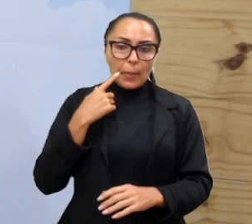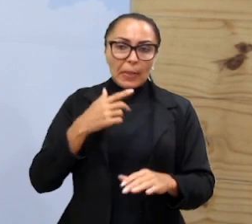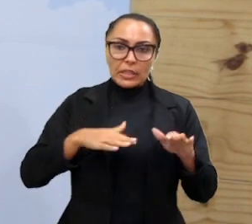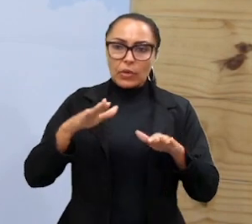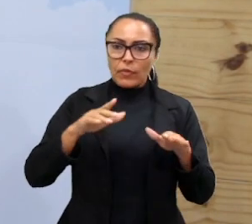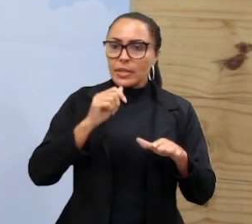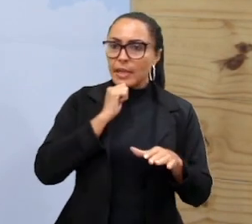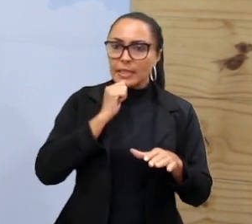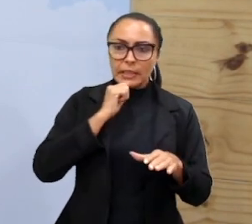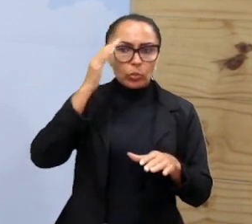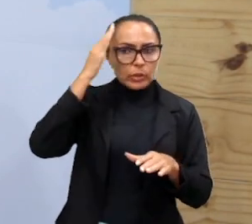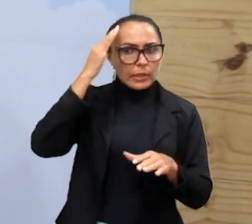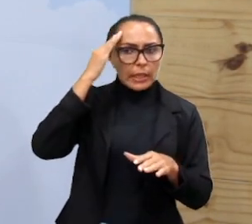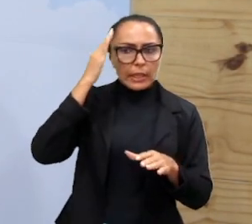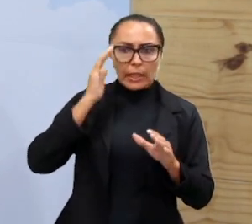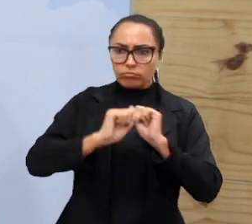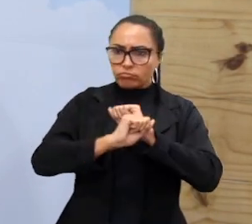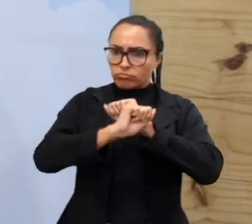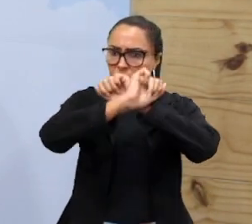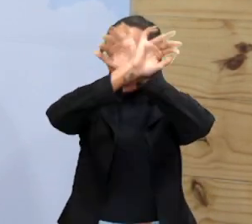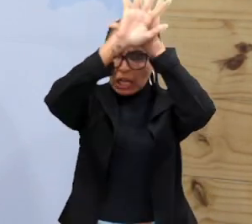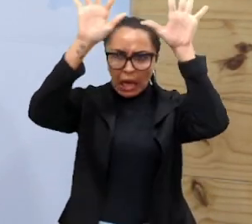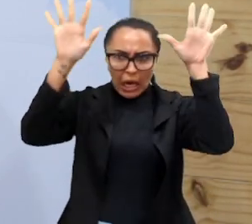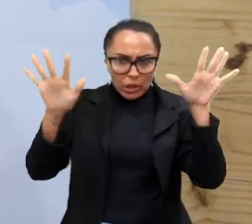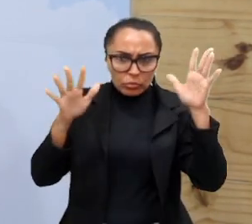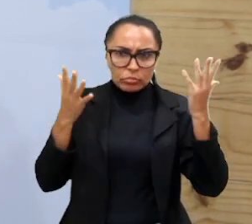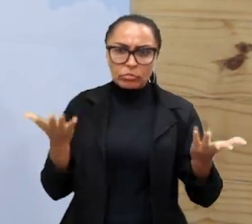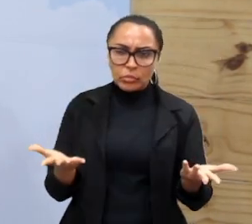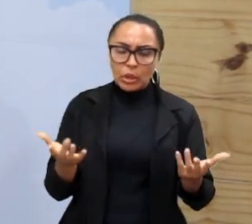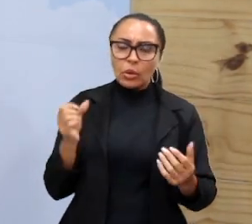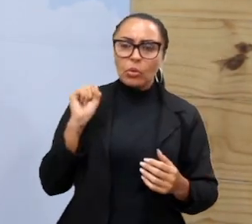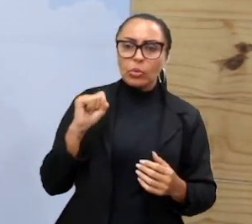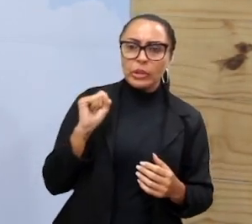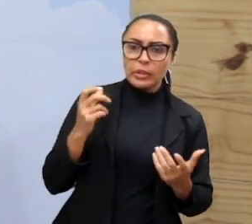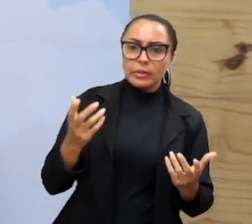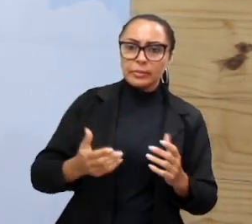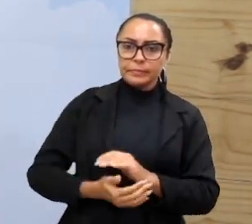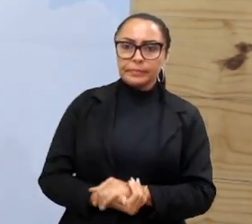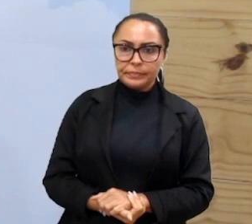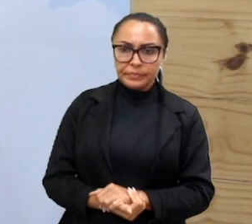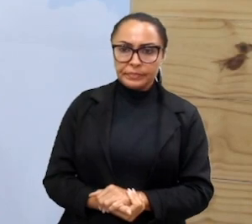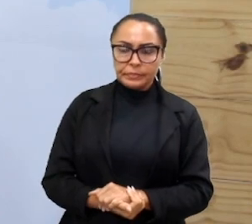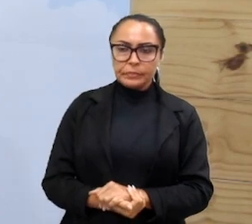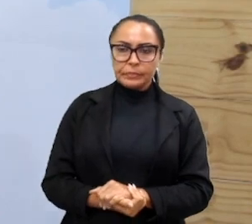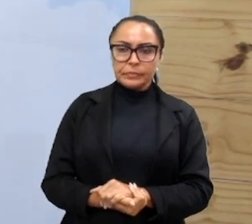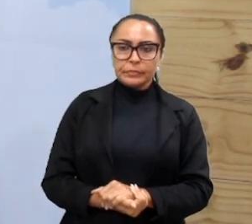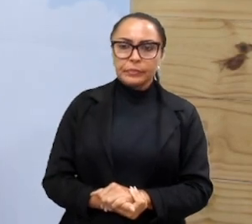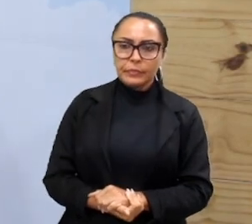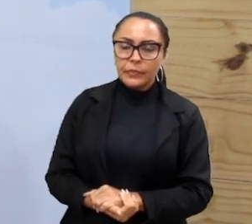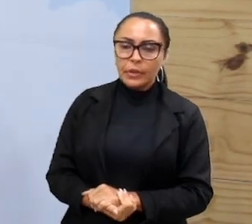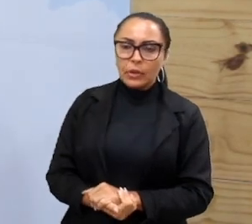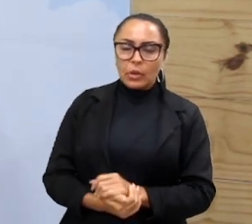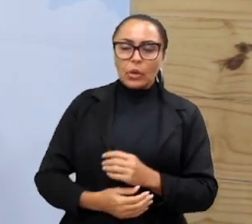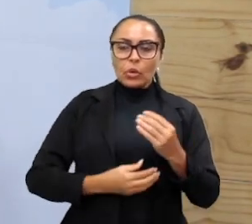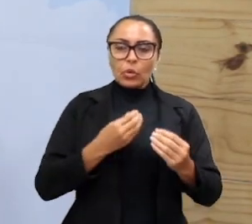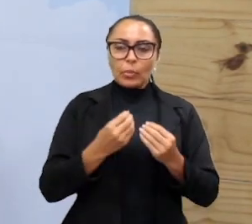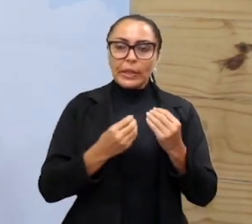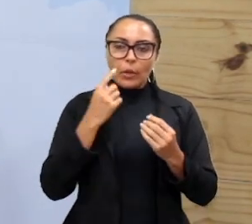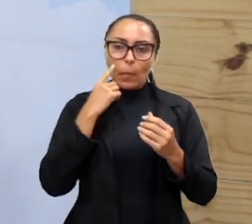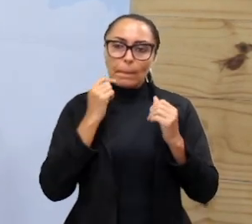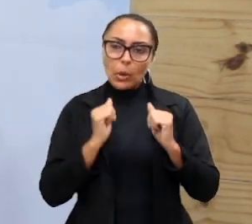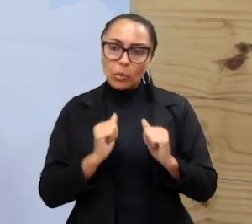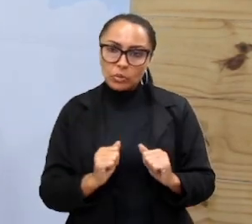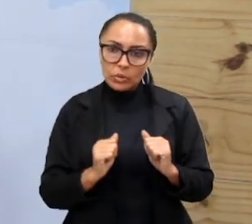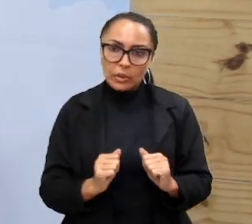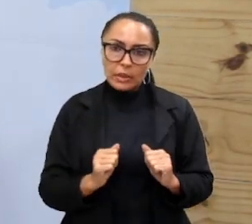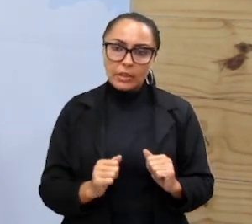tenham uma compreensão clara sobre o que é a BNCC. A BNCC é Educação Midiática, né? Como é que eu posso trazer